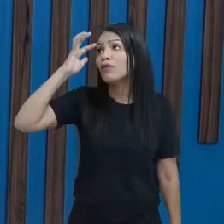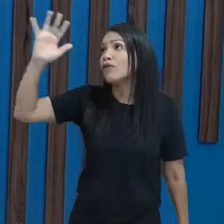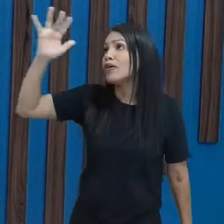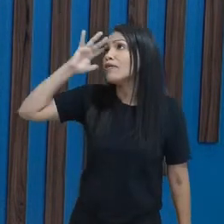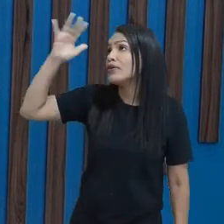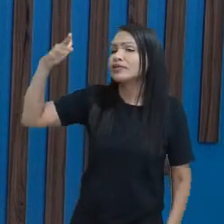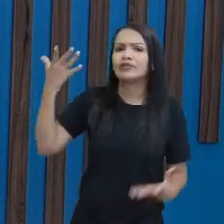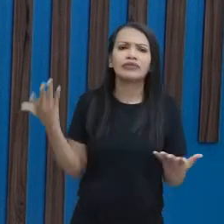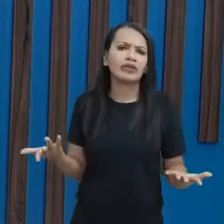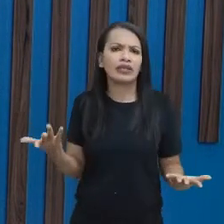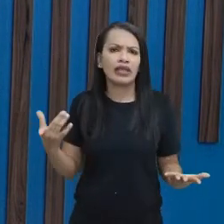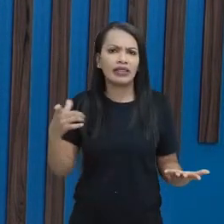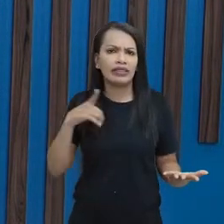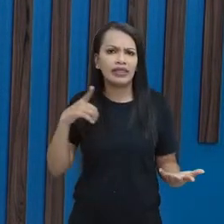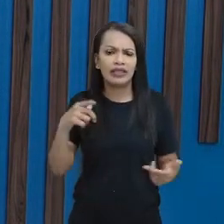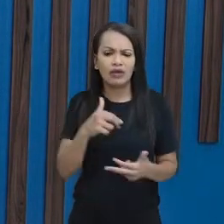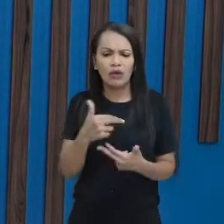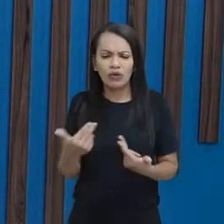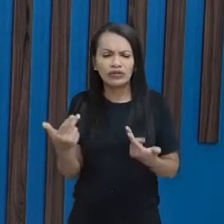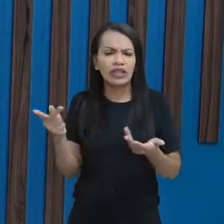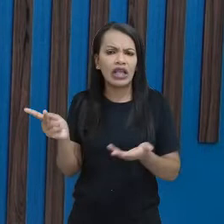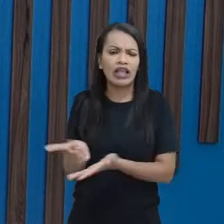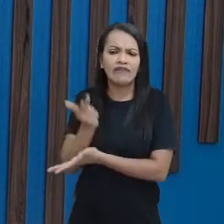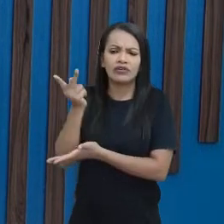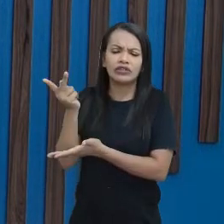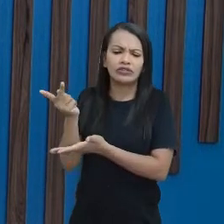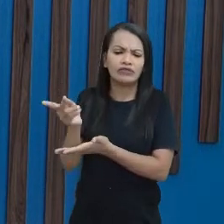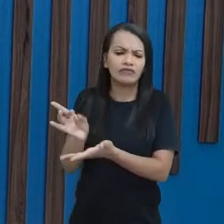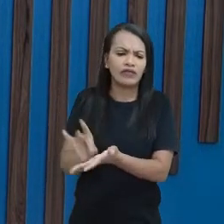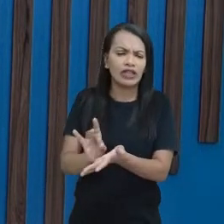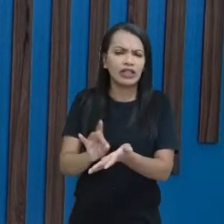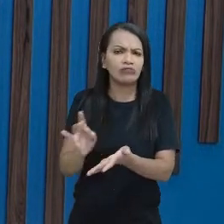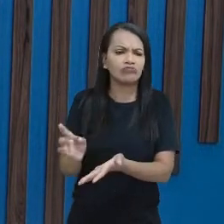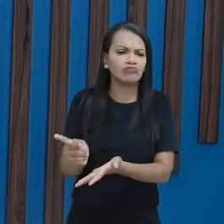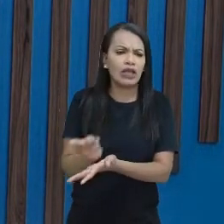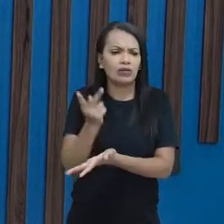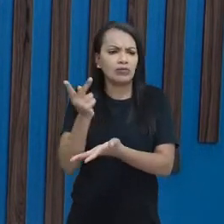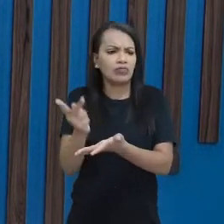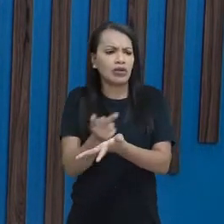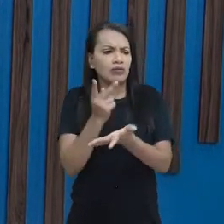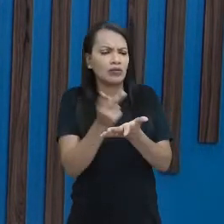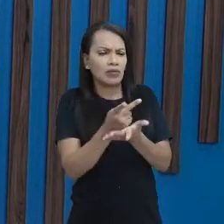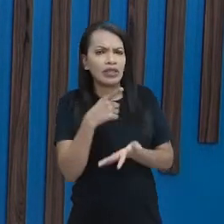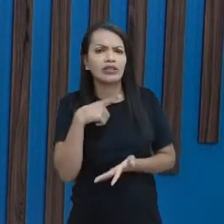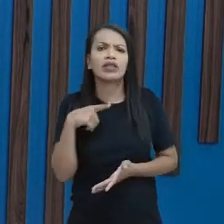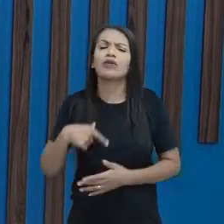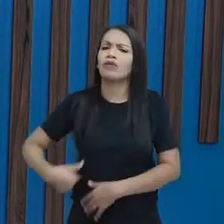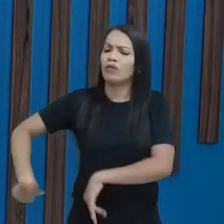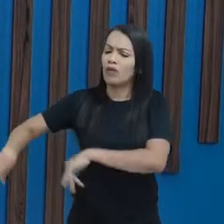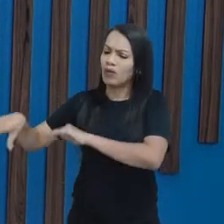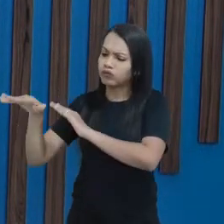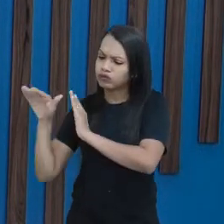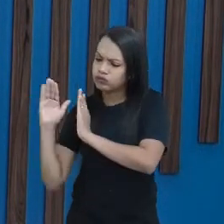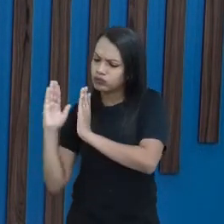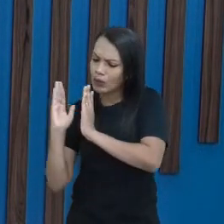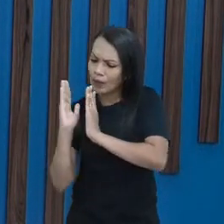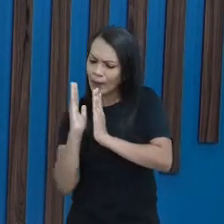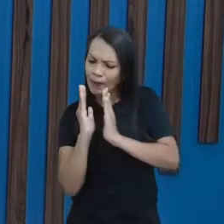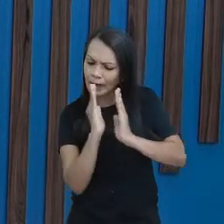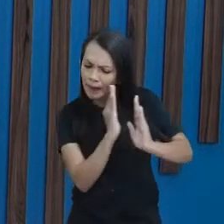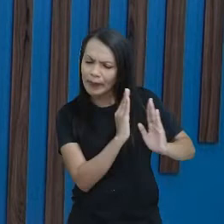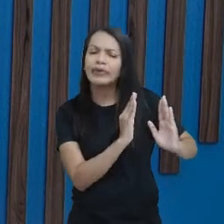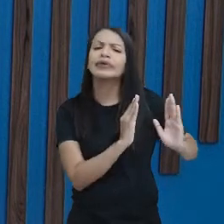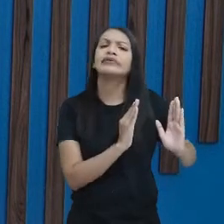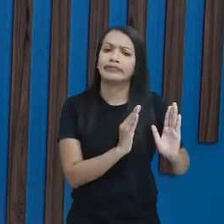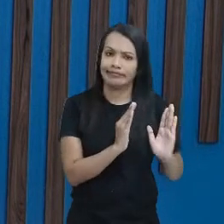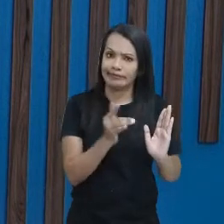uma sucessão de fatos. Acontece com uma, não é? Com uma organização. Os fatos vão